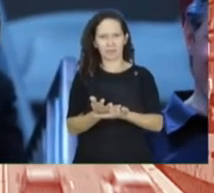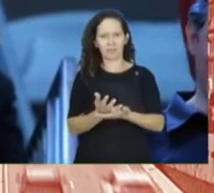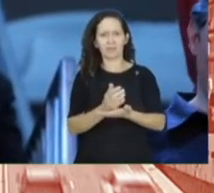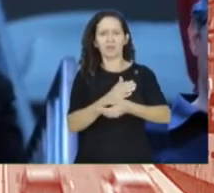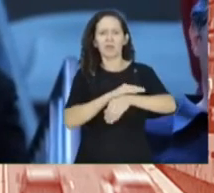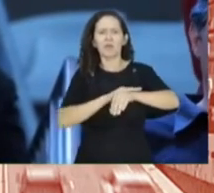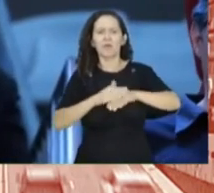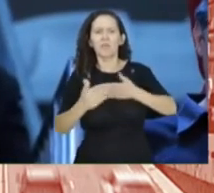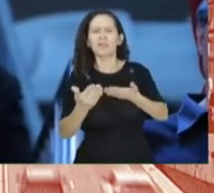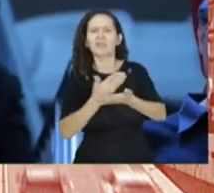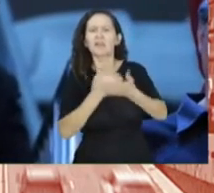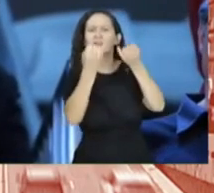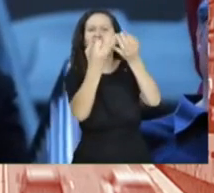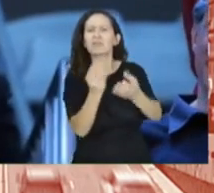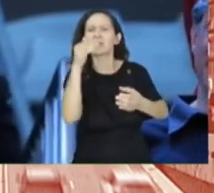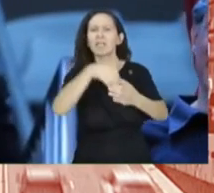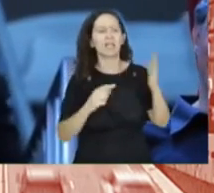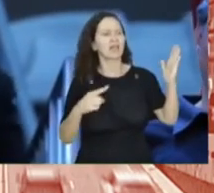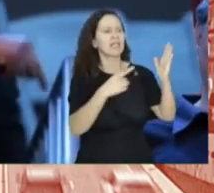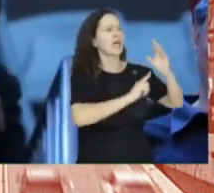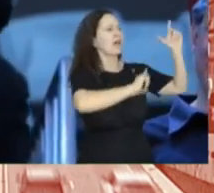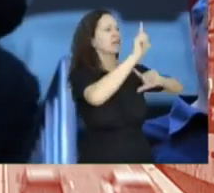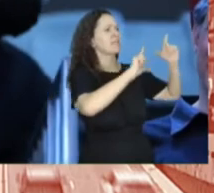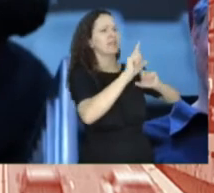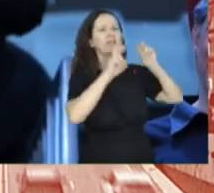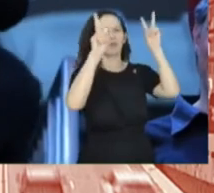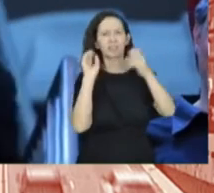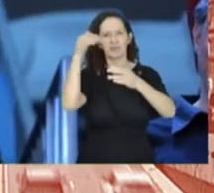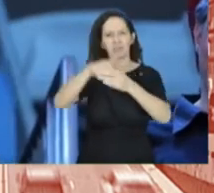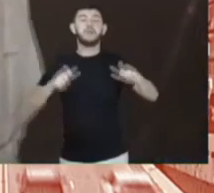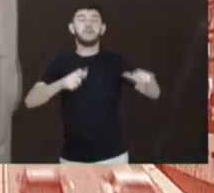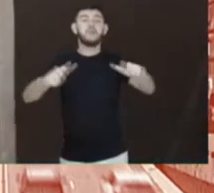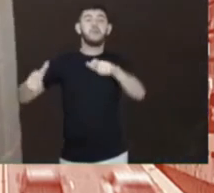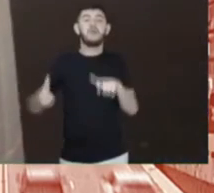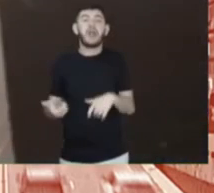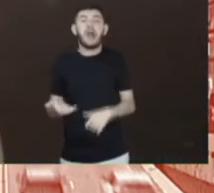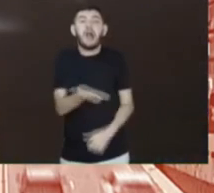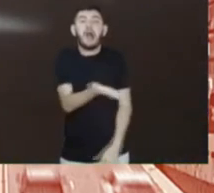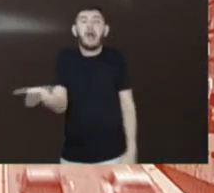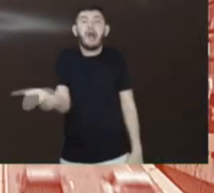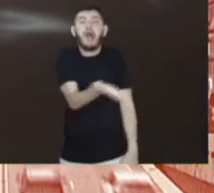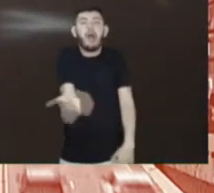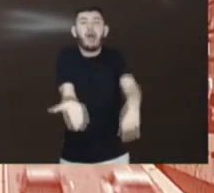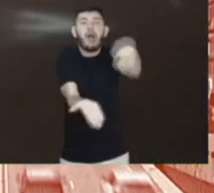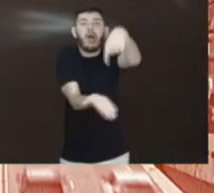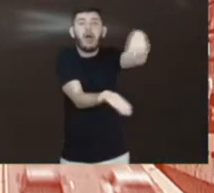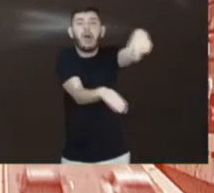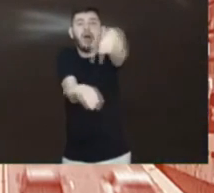da imagem que o Lula tem construído durante toda a campanha, esse do Lulinha Paz e Amor, né? Então, para ele é importante se posicionar como essa